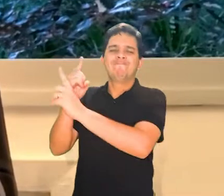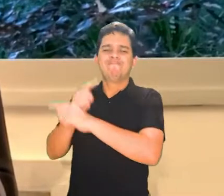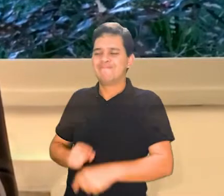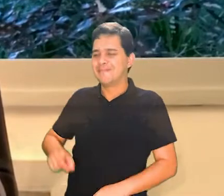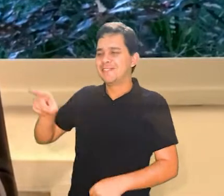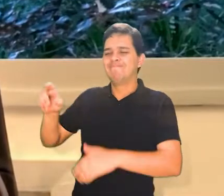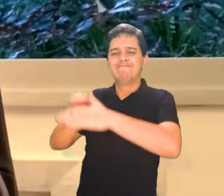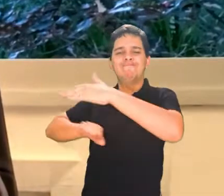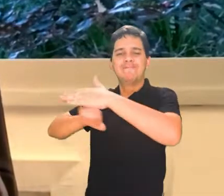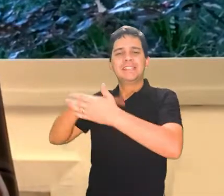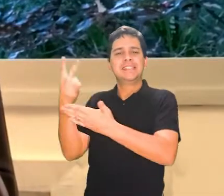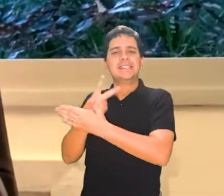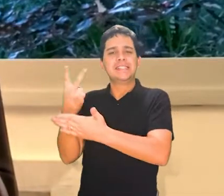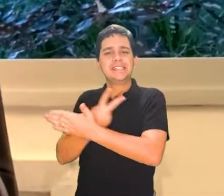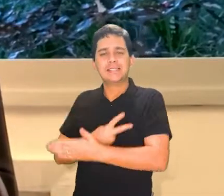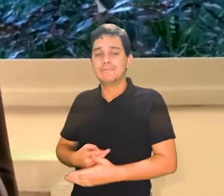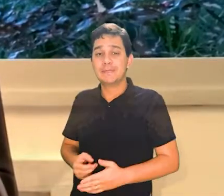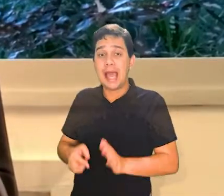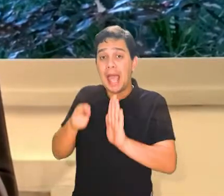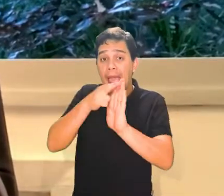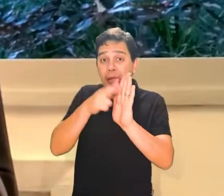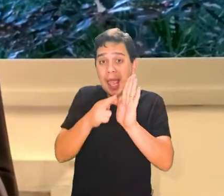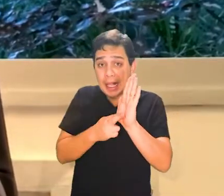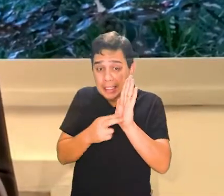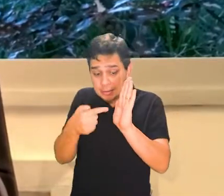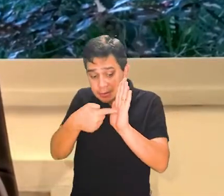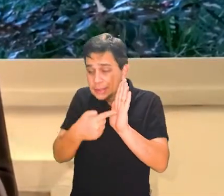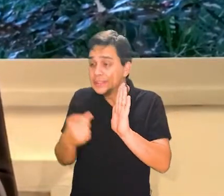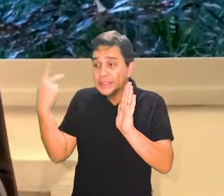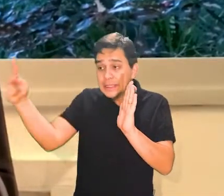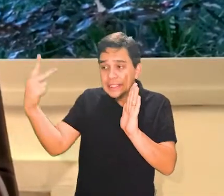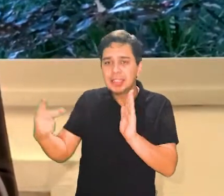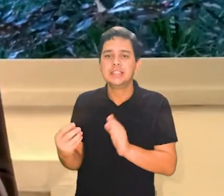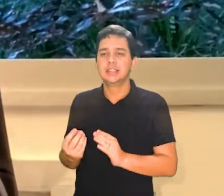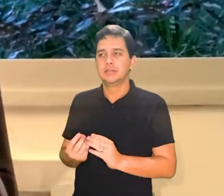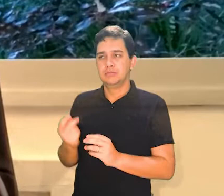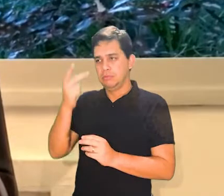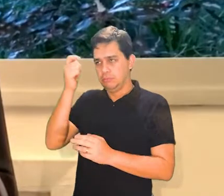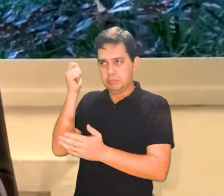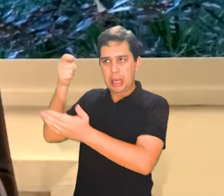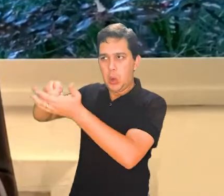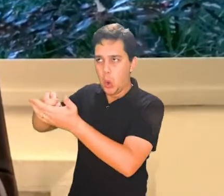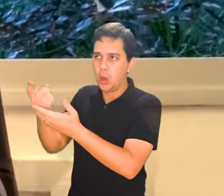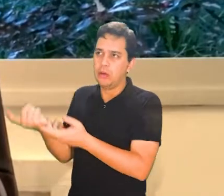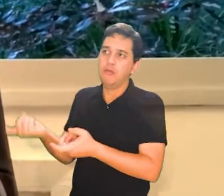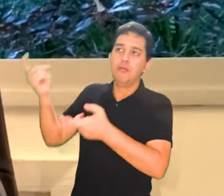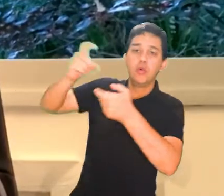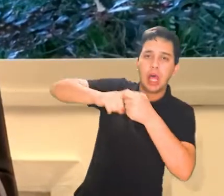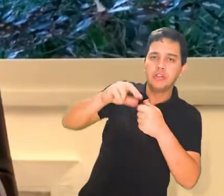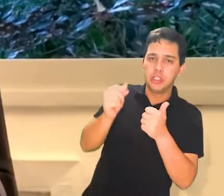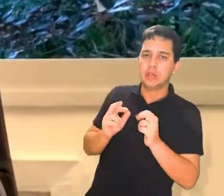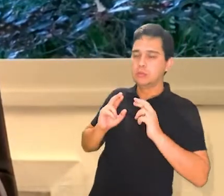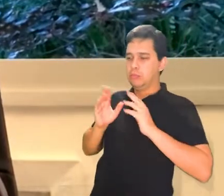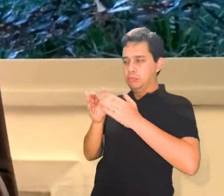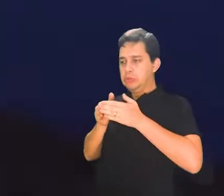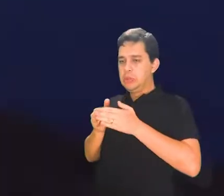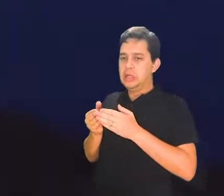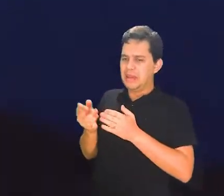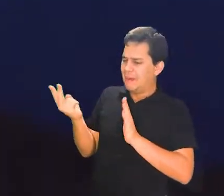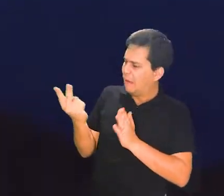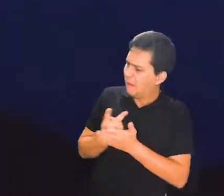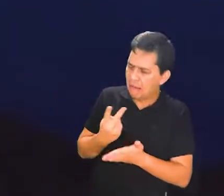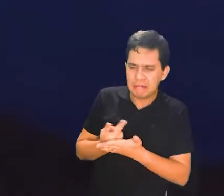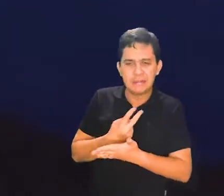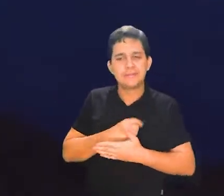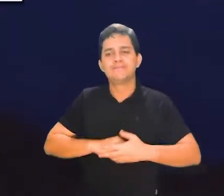equivocada, né? Primeiro porque ela atrelava essa política de reembolso, de devolução, ao